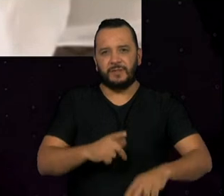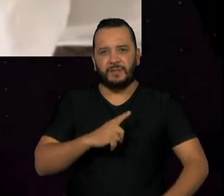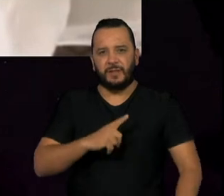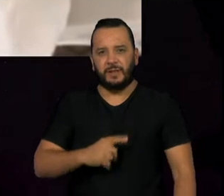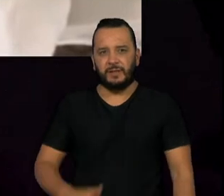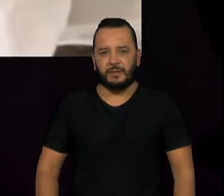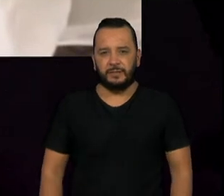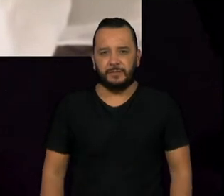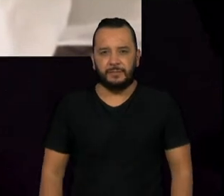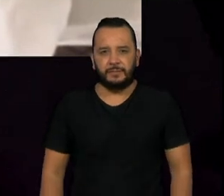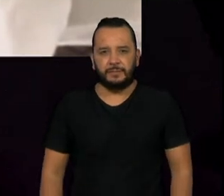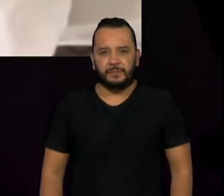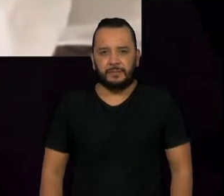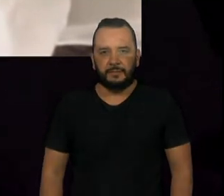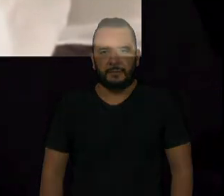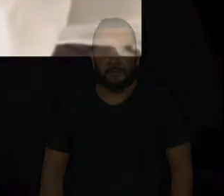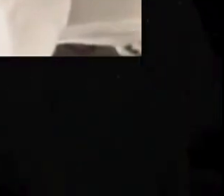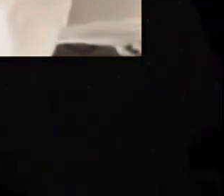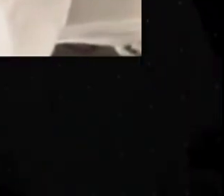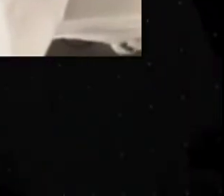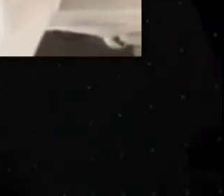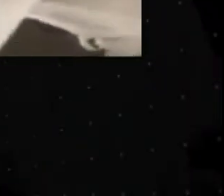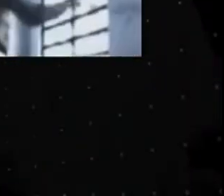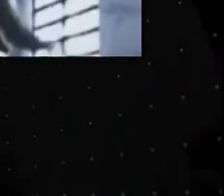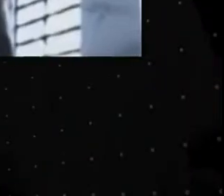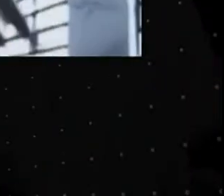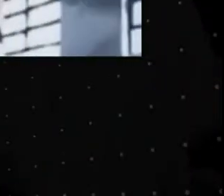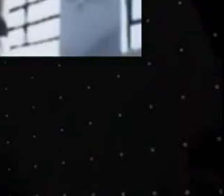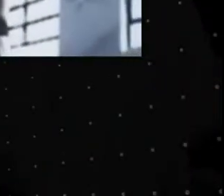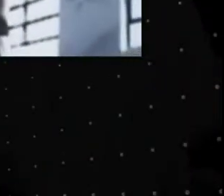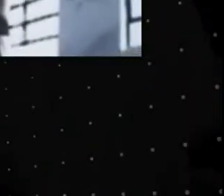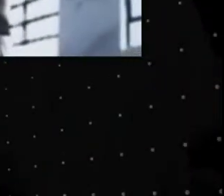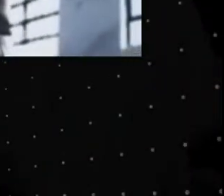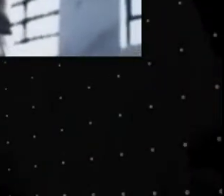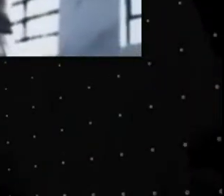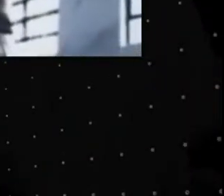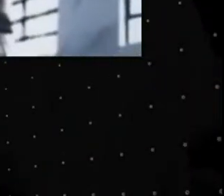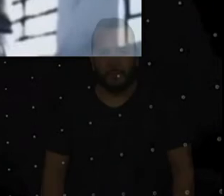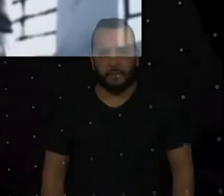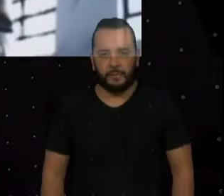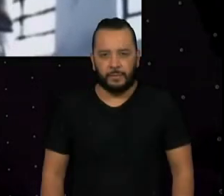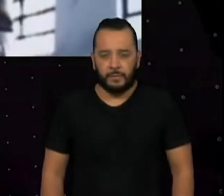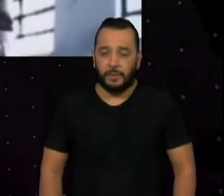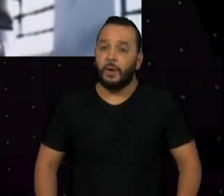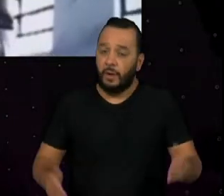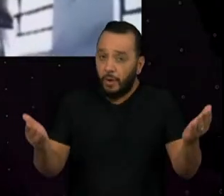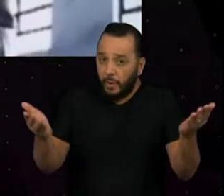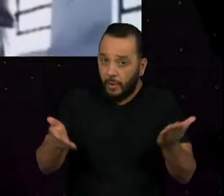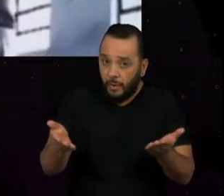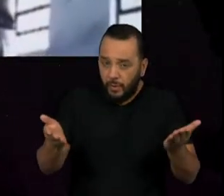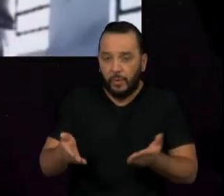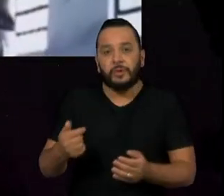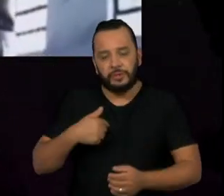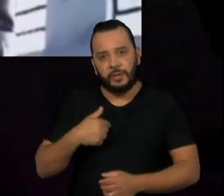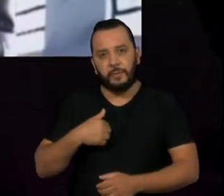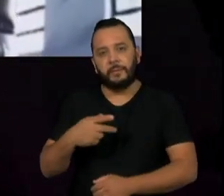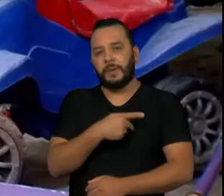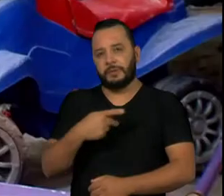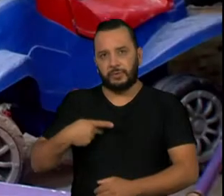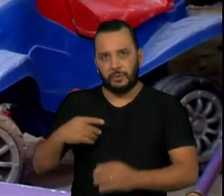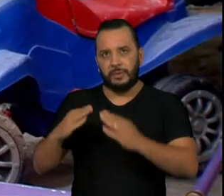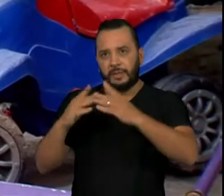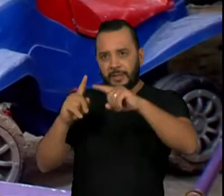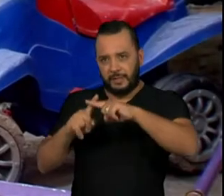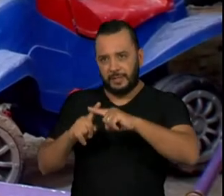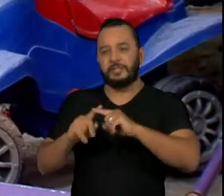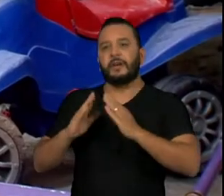Deus, por me guiar. Só em ti eu tenho forças para lutar. Hoje, 12 anos, pastor de uma igreja na favela, dentro da primeira igreja